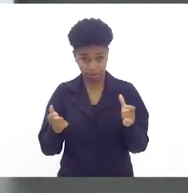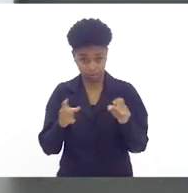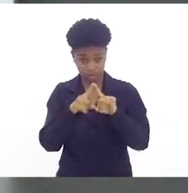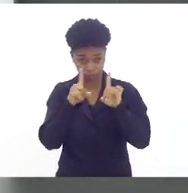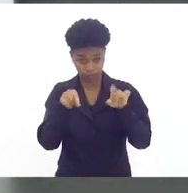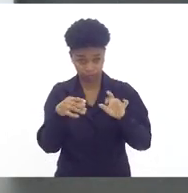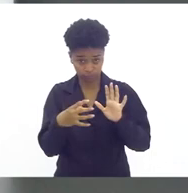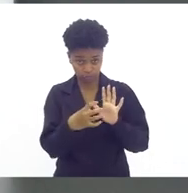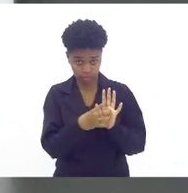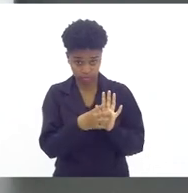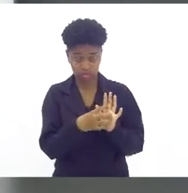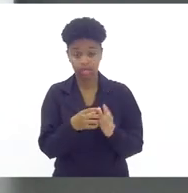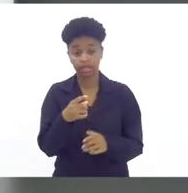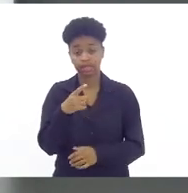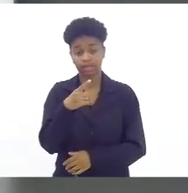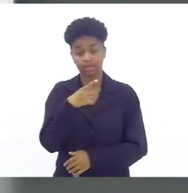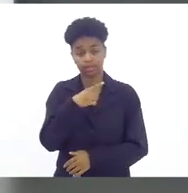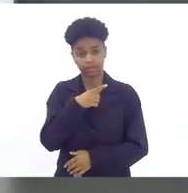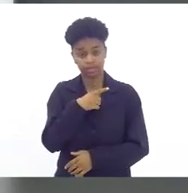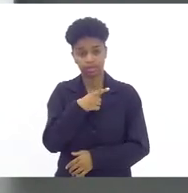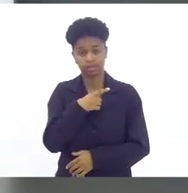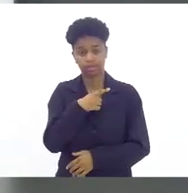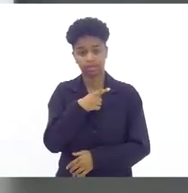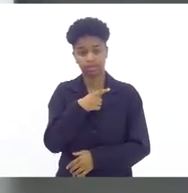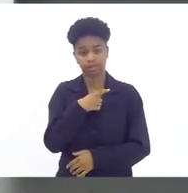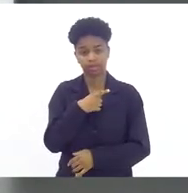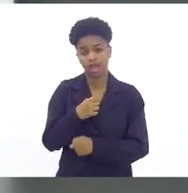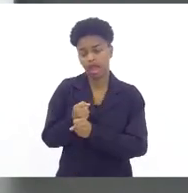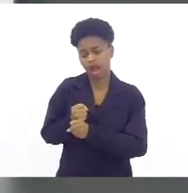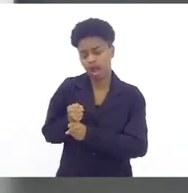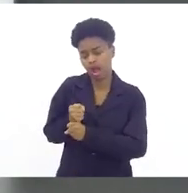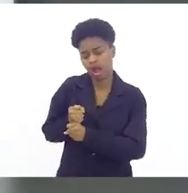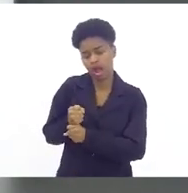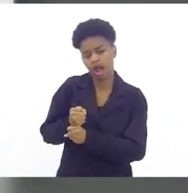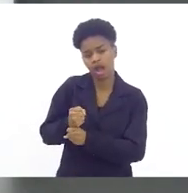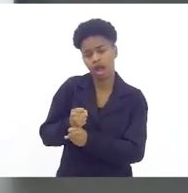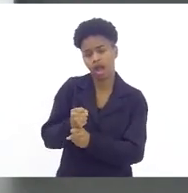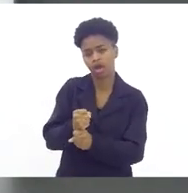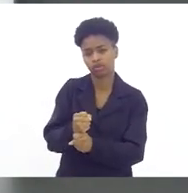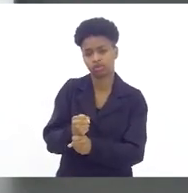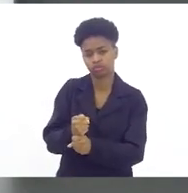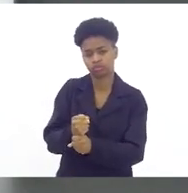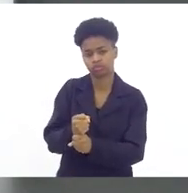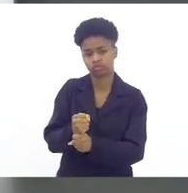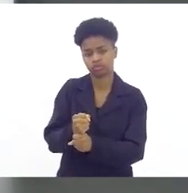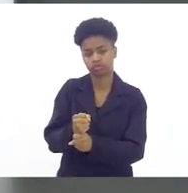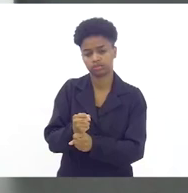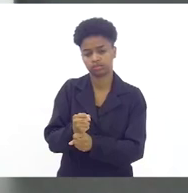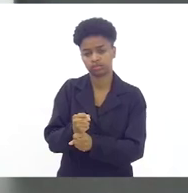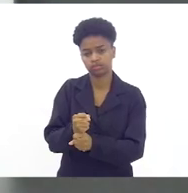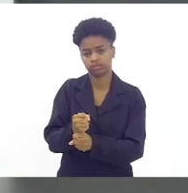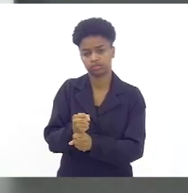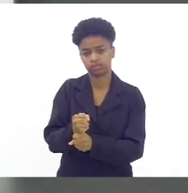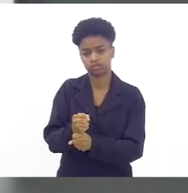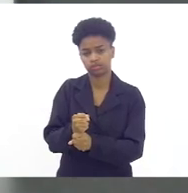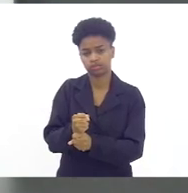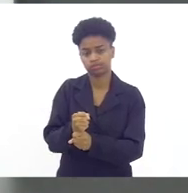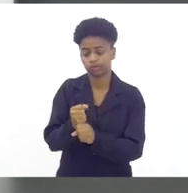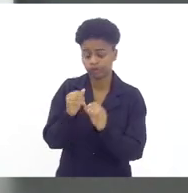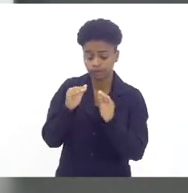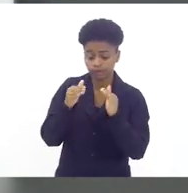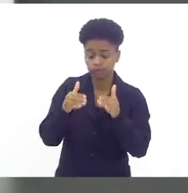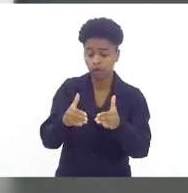né ele disponibiliza anos e anos da sua vida é por uma instituição